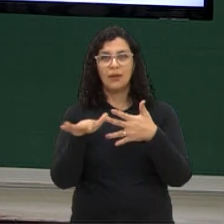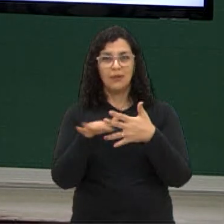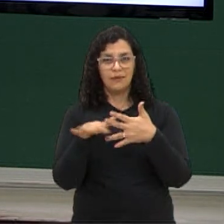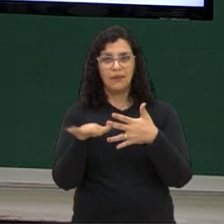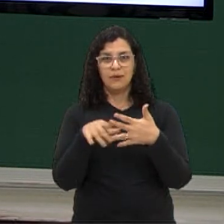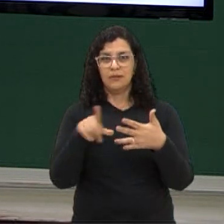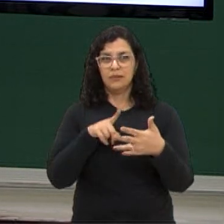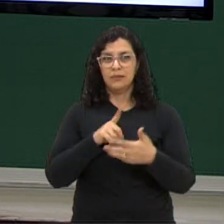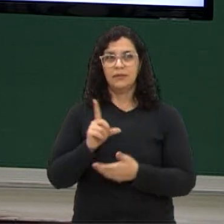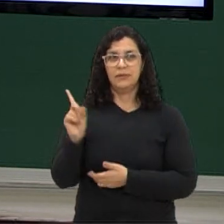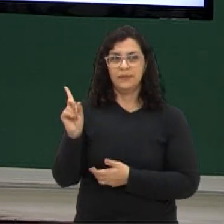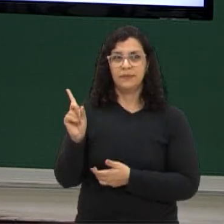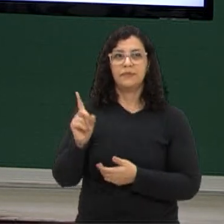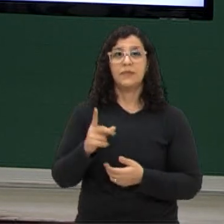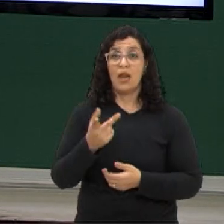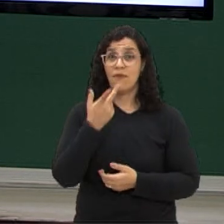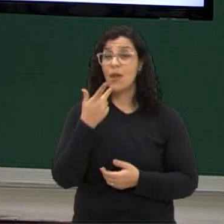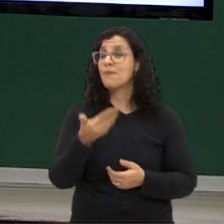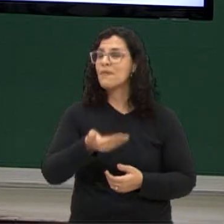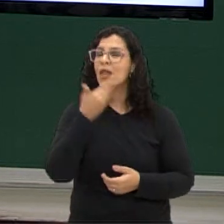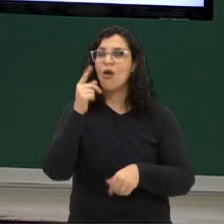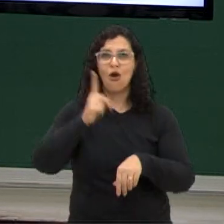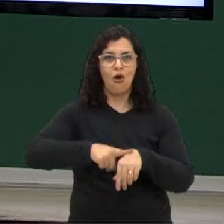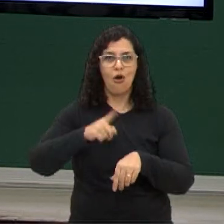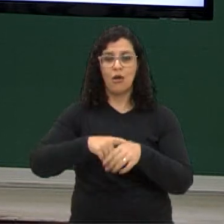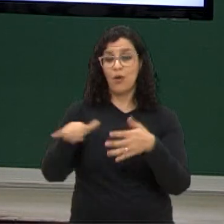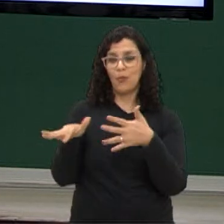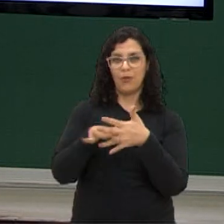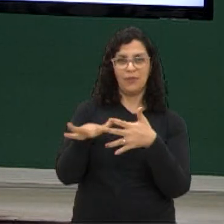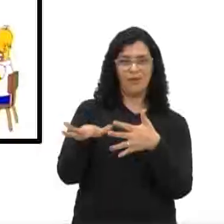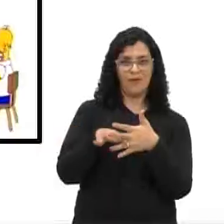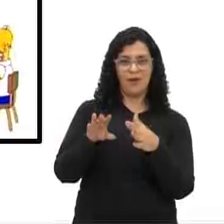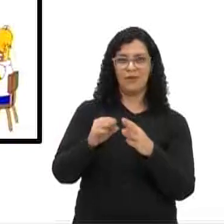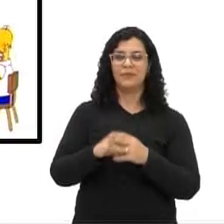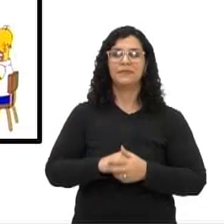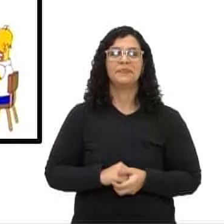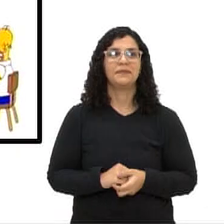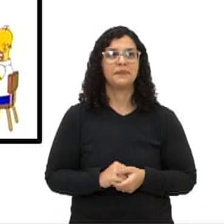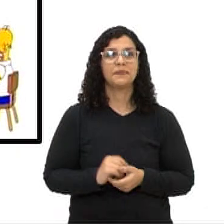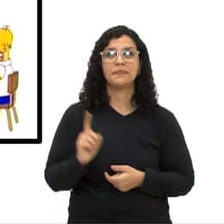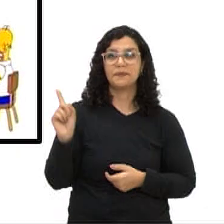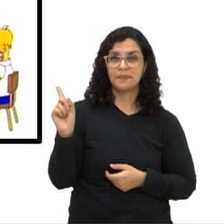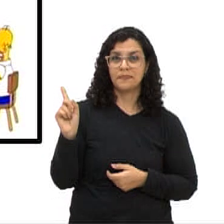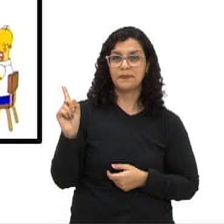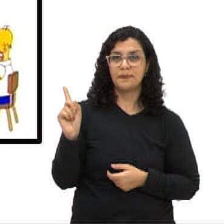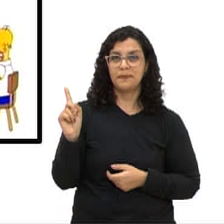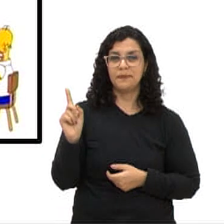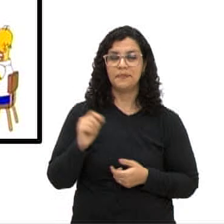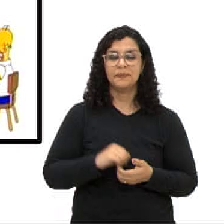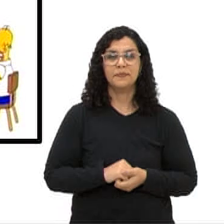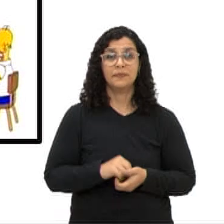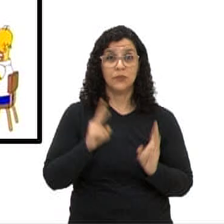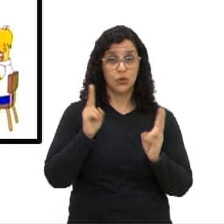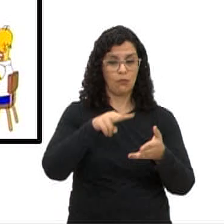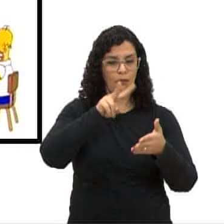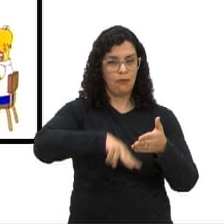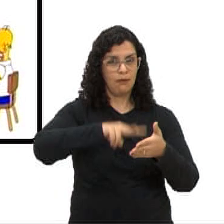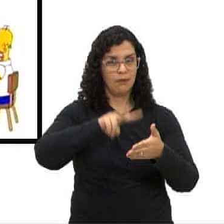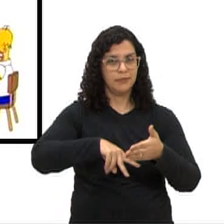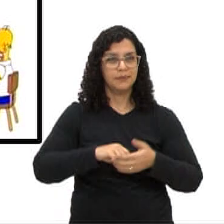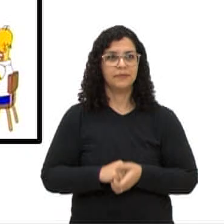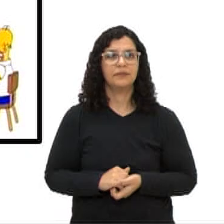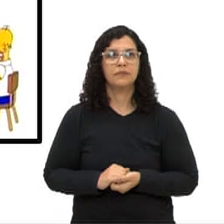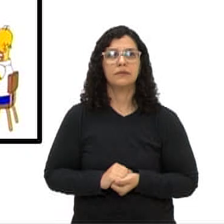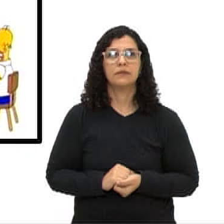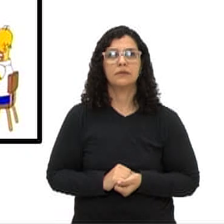intervalo nas aulas. Ali eles falaram que é o melhor momento deles. Por la tarde, Lisa estuda e Bart,